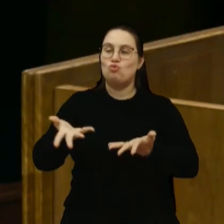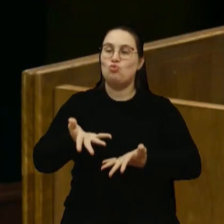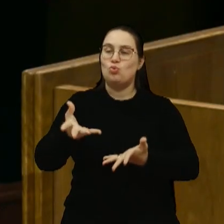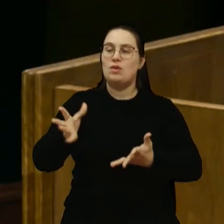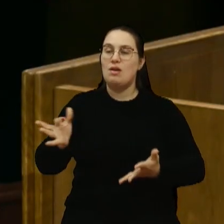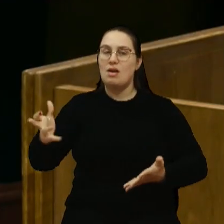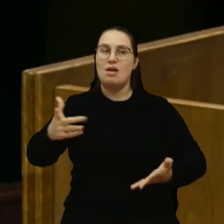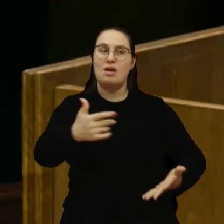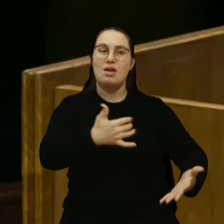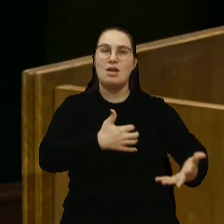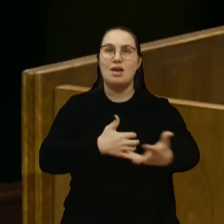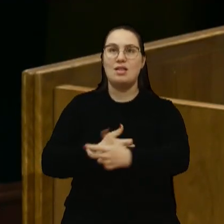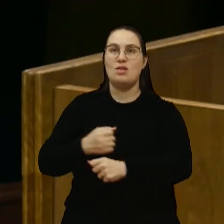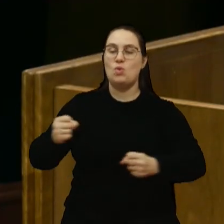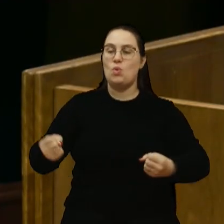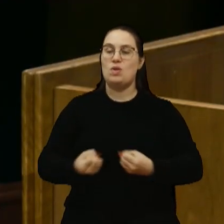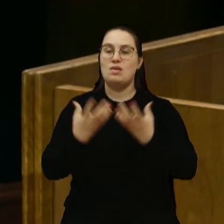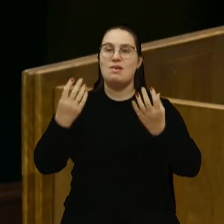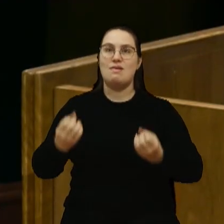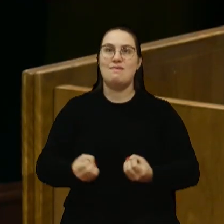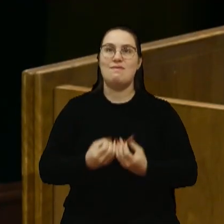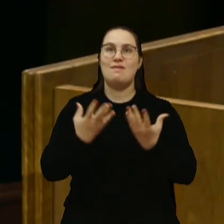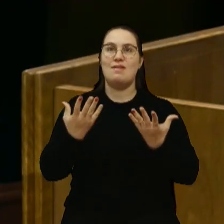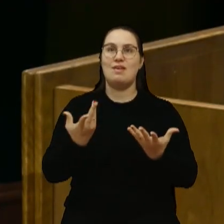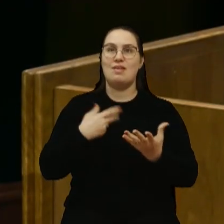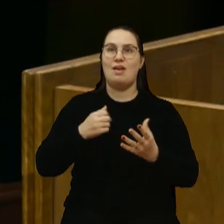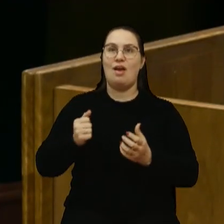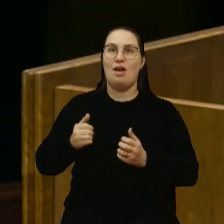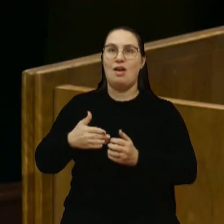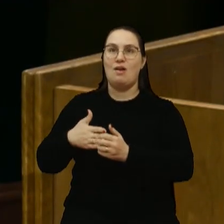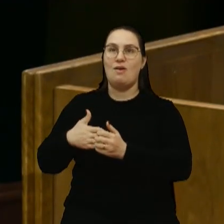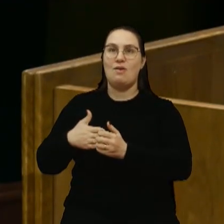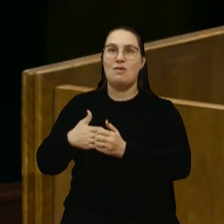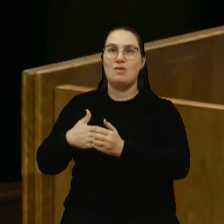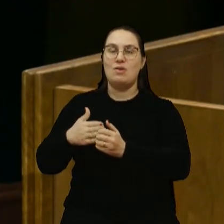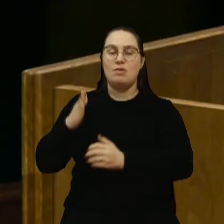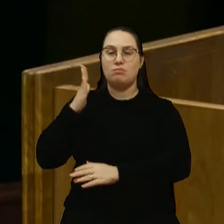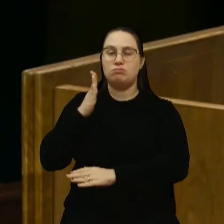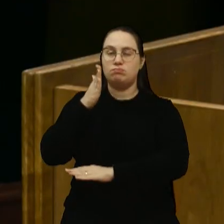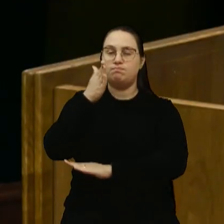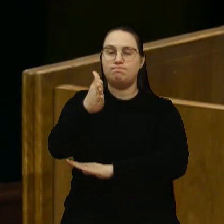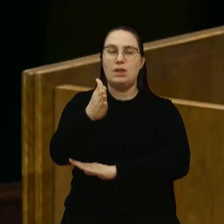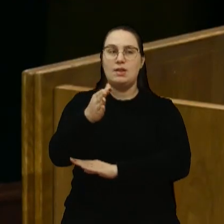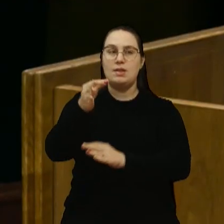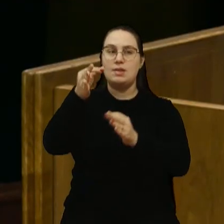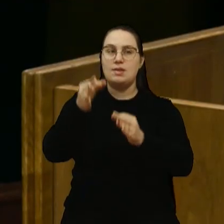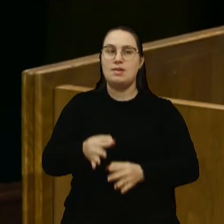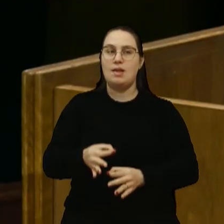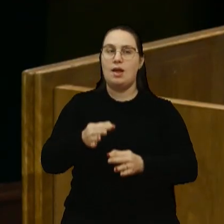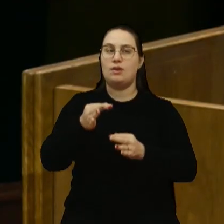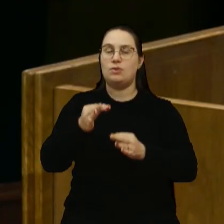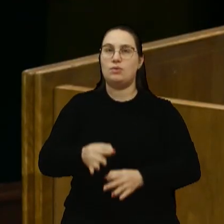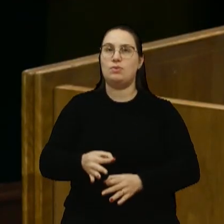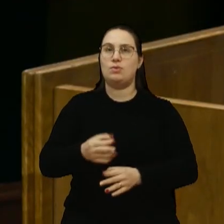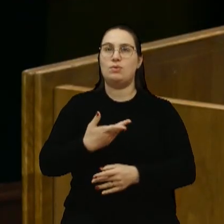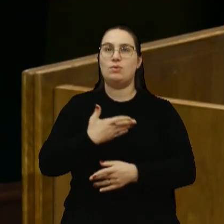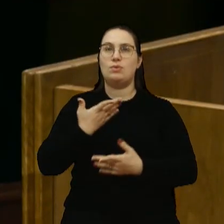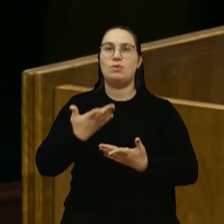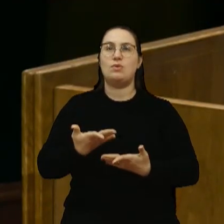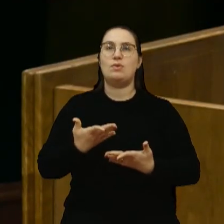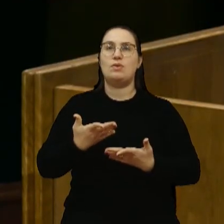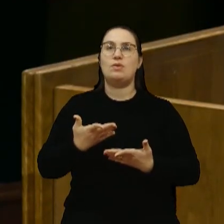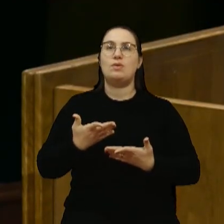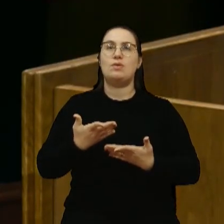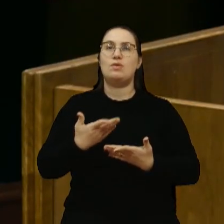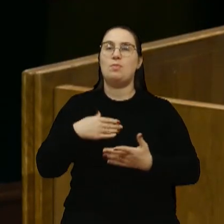pelos nossos eventos, mostrou que a gente caminha no rumo certo. O Veteran Car Club da Serra Gaúcha é muito